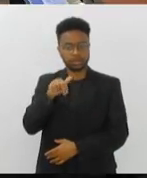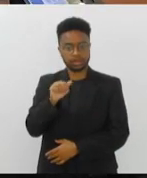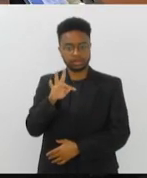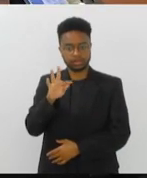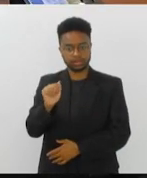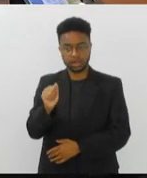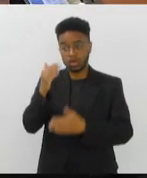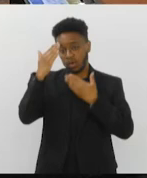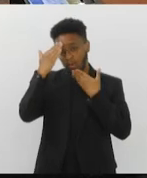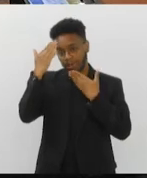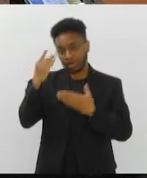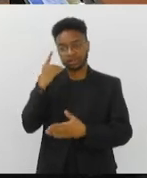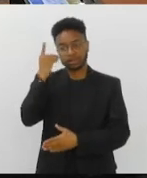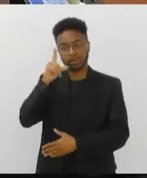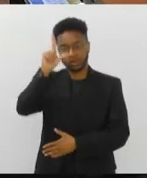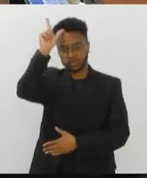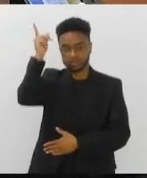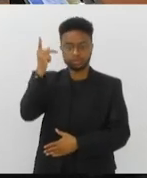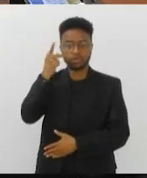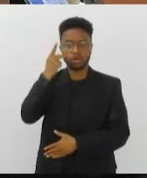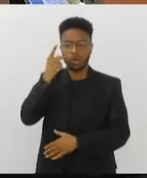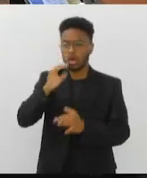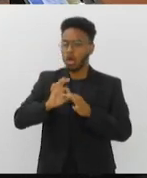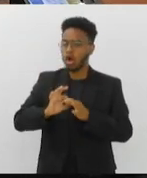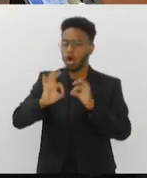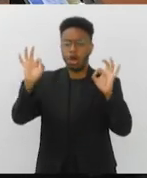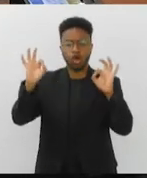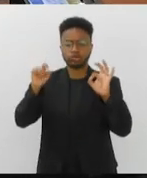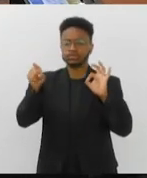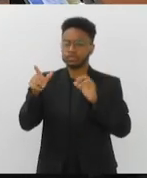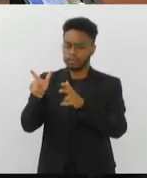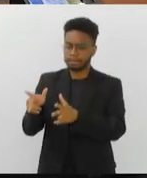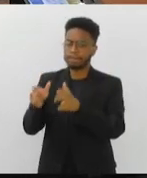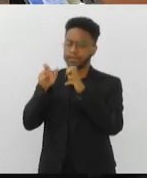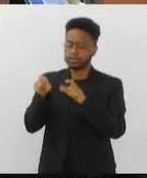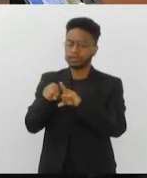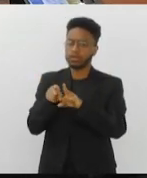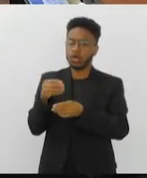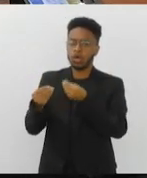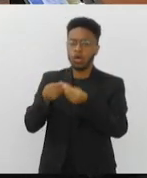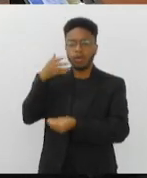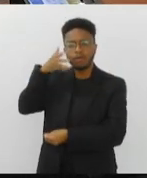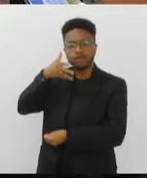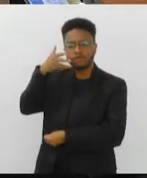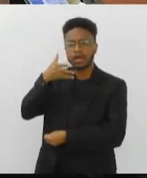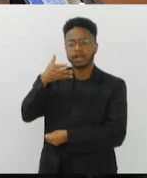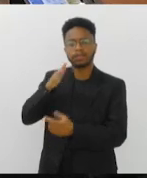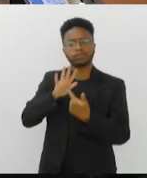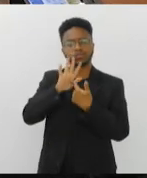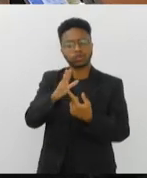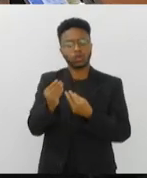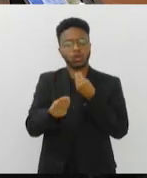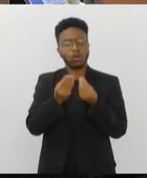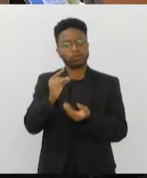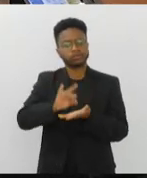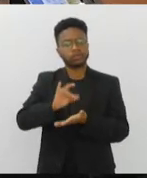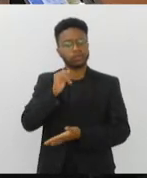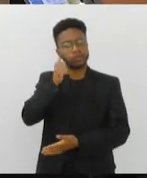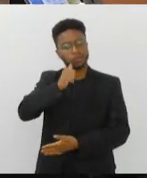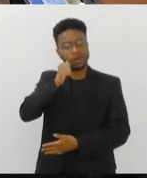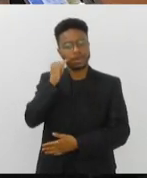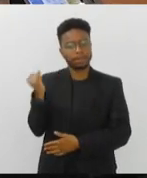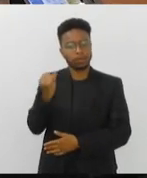obrigada, deputado Luiz Paulo. Excelente o seu reconhecimento e a fala do quanto as mulheres foram fundamentais nas